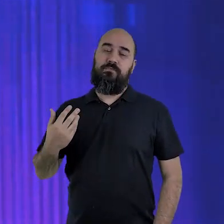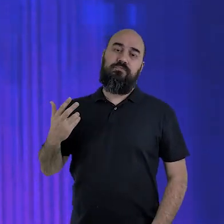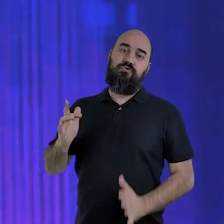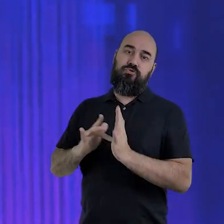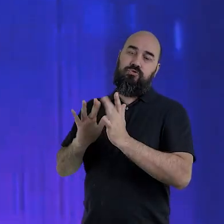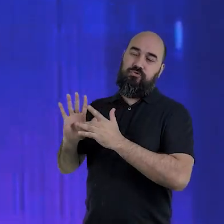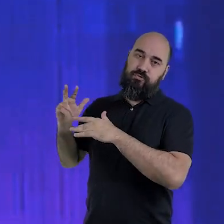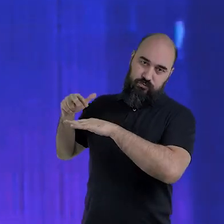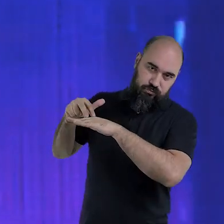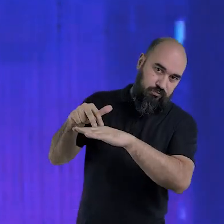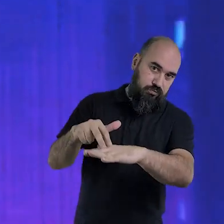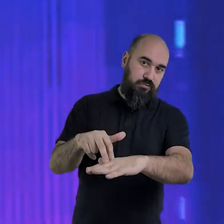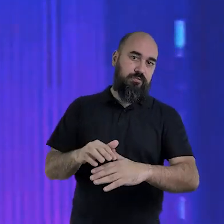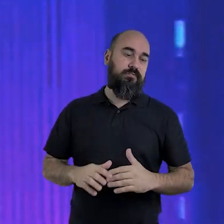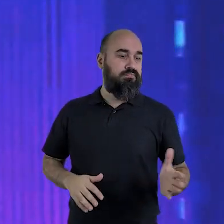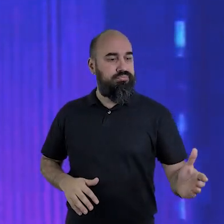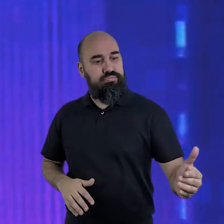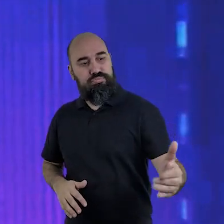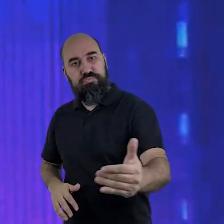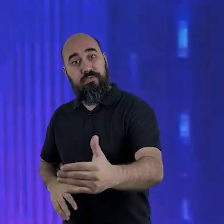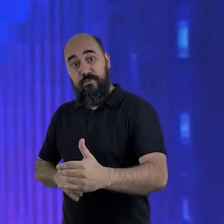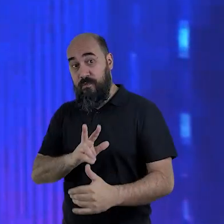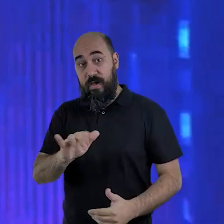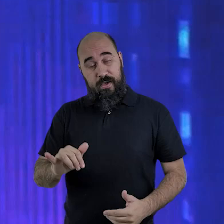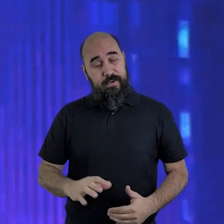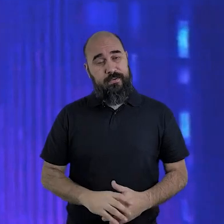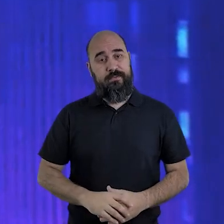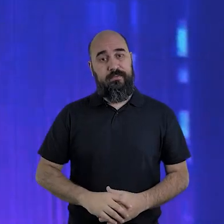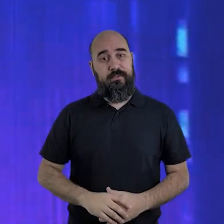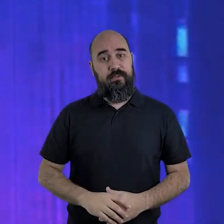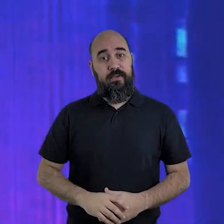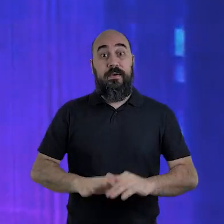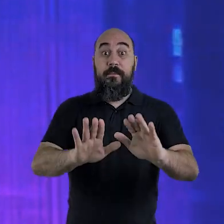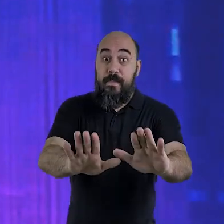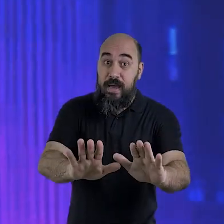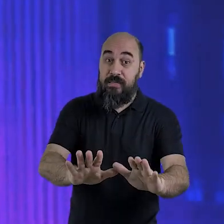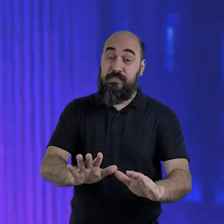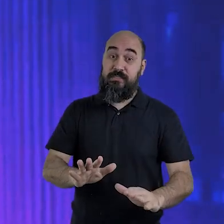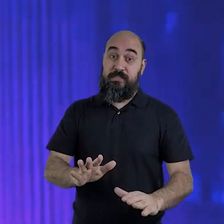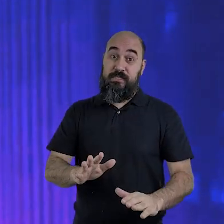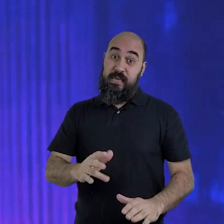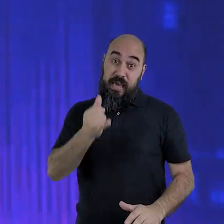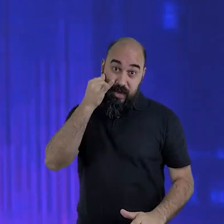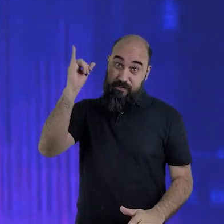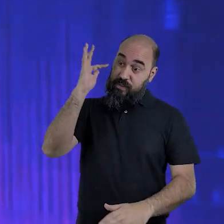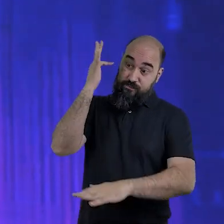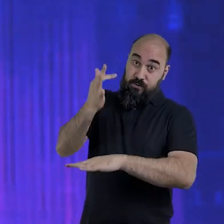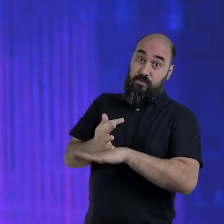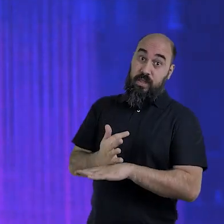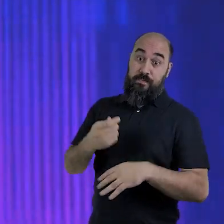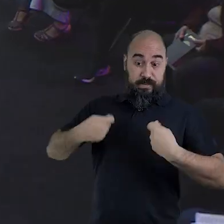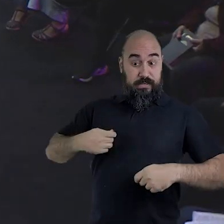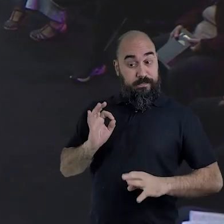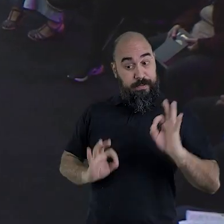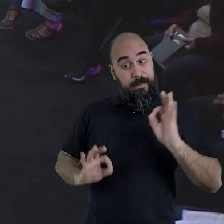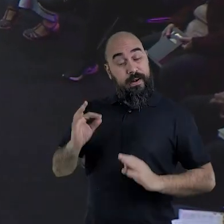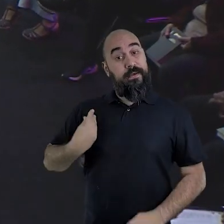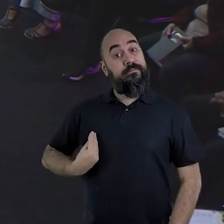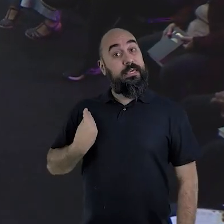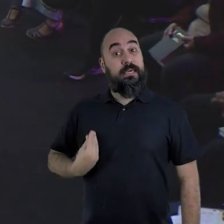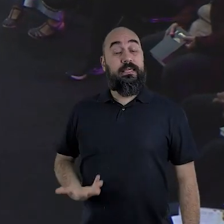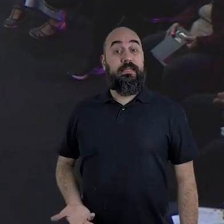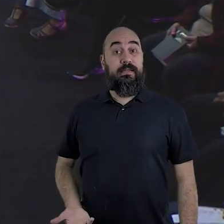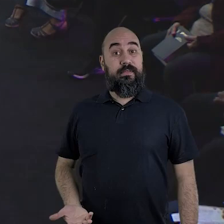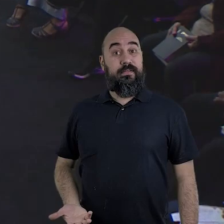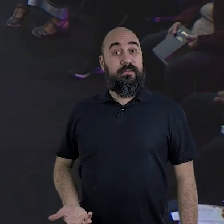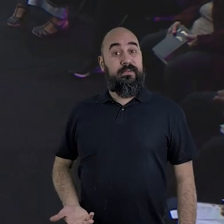a realidade da volta de Jesus, o que você precisa fazer agora é se preparar, é se entregar. E é por isso que eu quero lhe